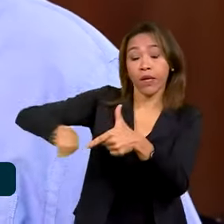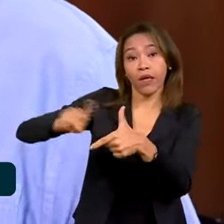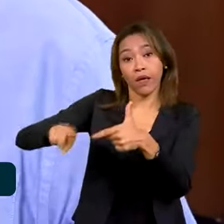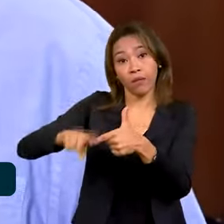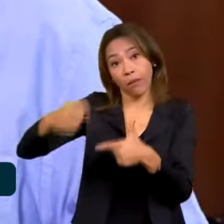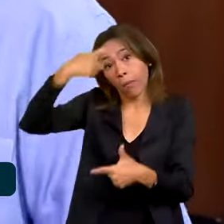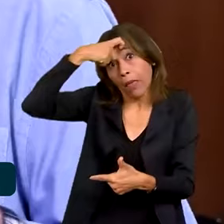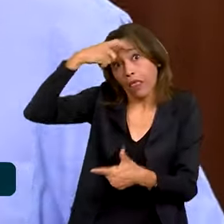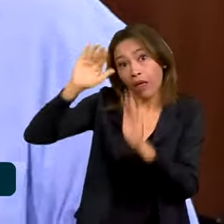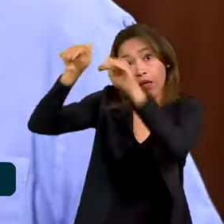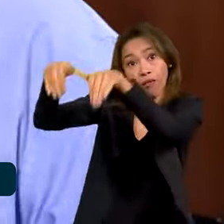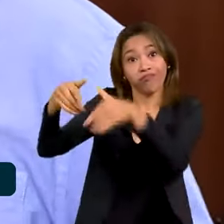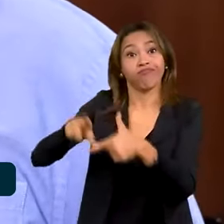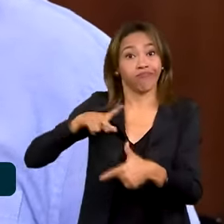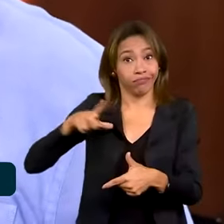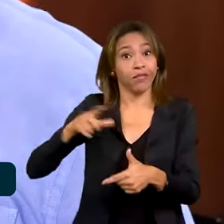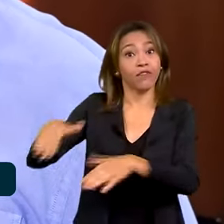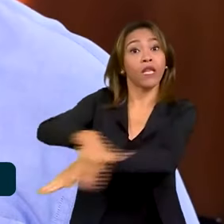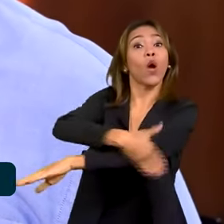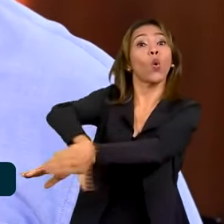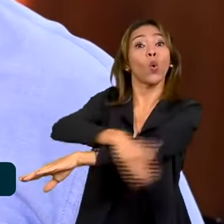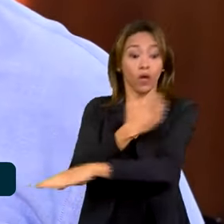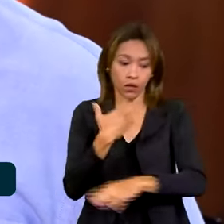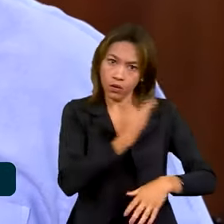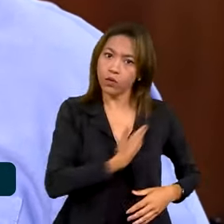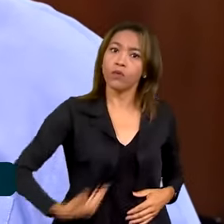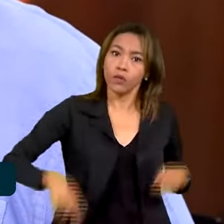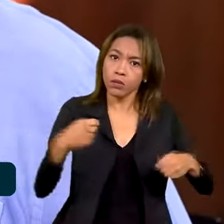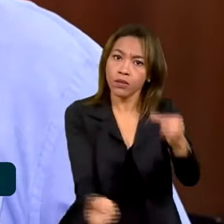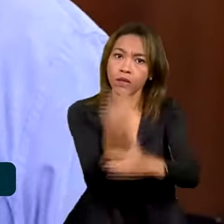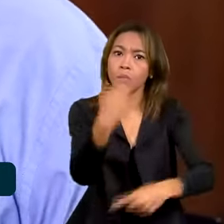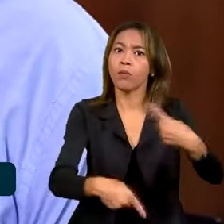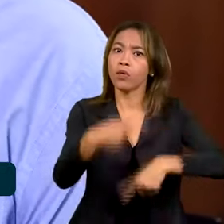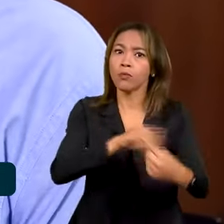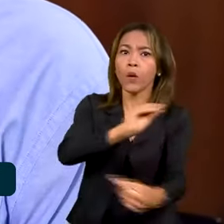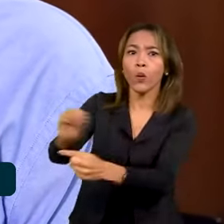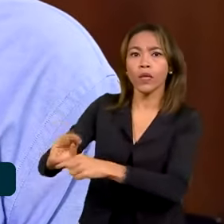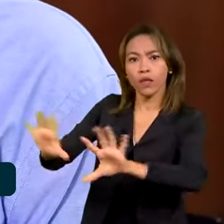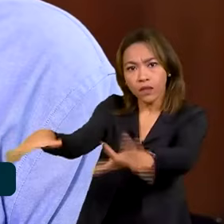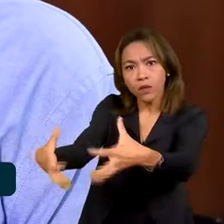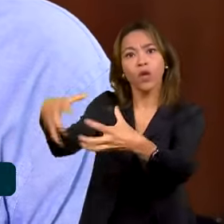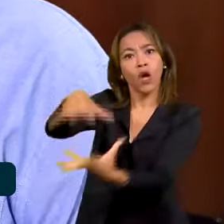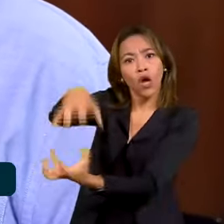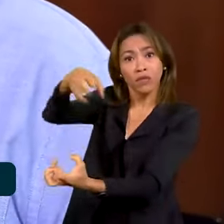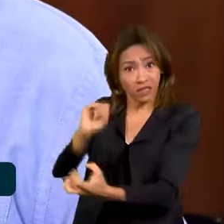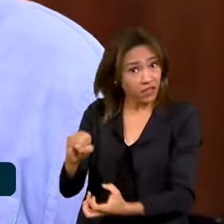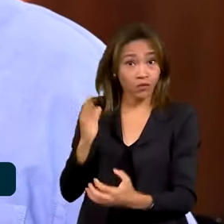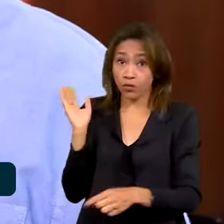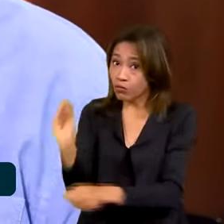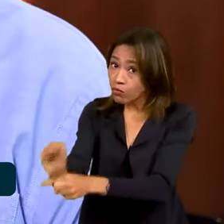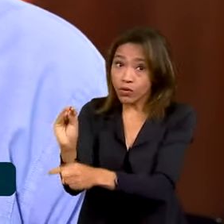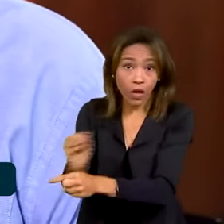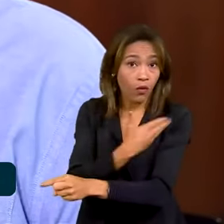rua, e o Estado precisa criar uma política para cuidar dessa gente. Se não for o Estado, ninguém vai cuidar. Então, essas são